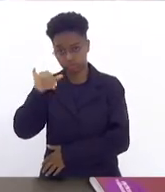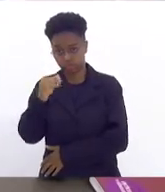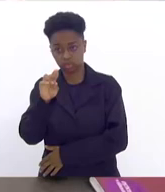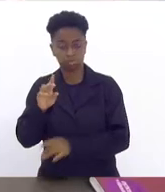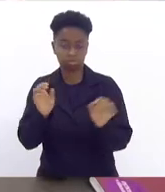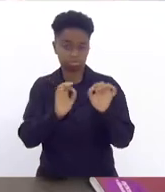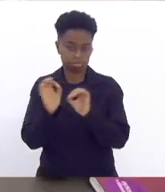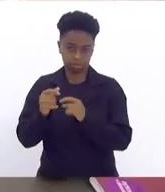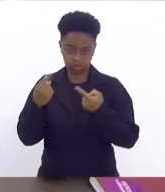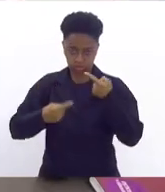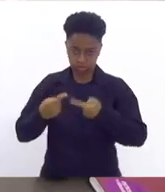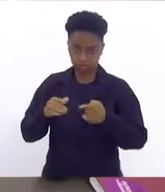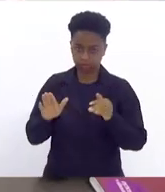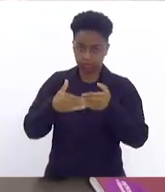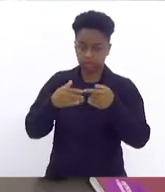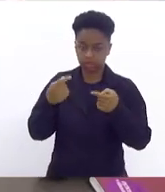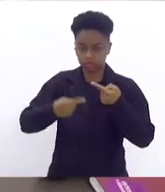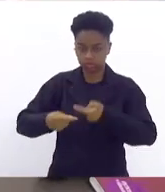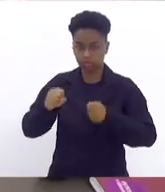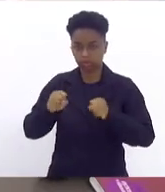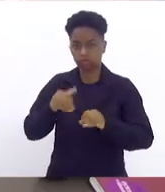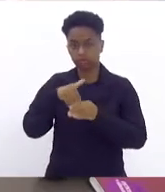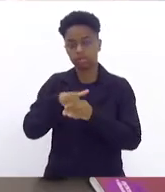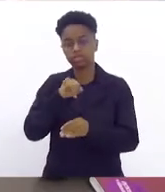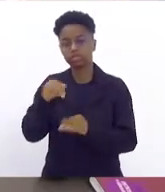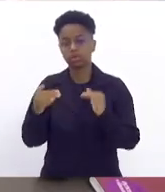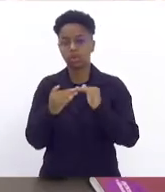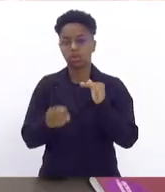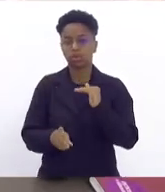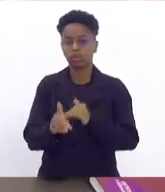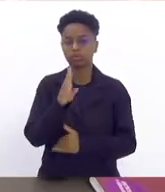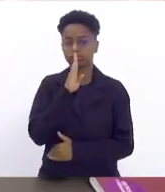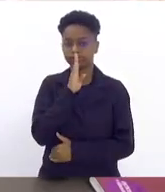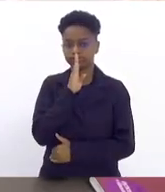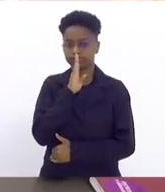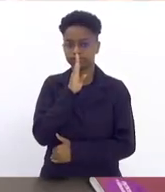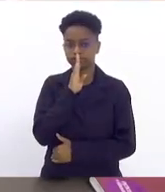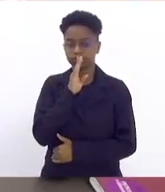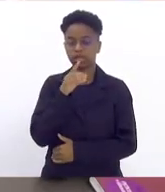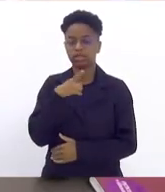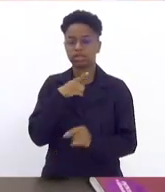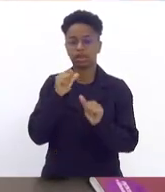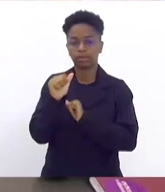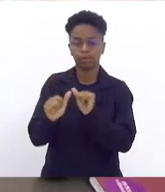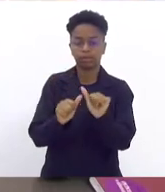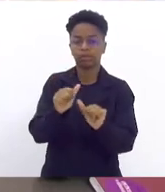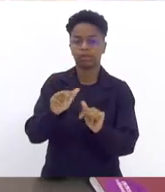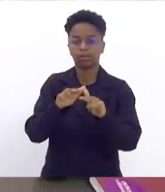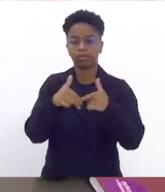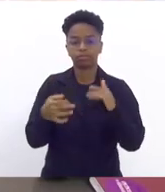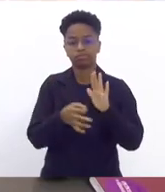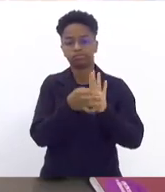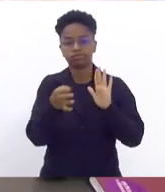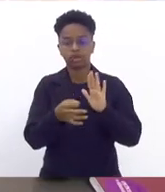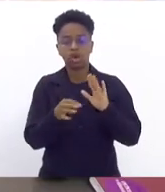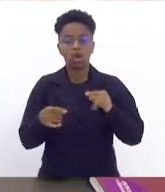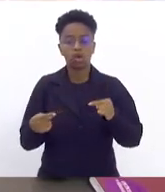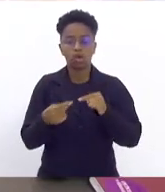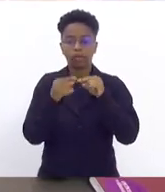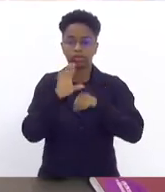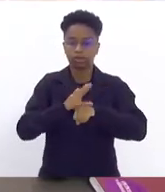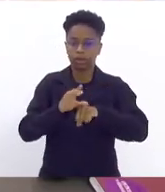Não havendo quem queira discutir, encerrada a discussão, em votação, senhores que aprovam o parecer retificado pelo relator da constitucionalidade com